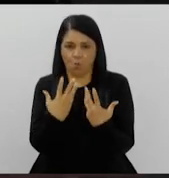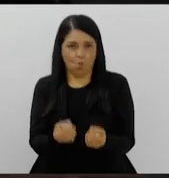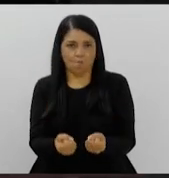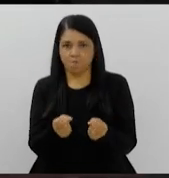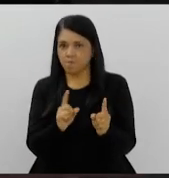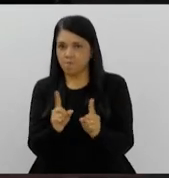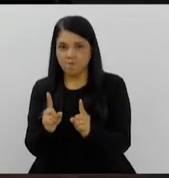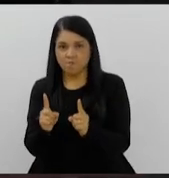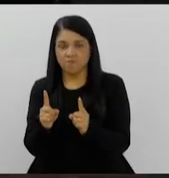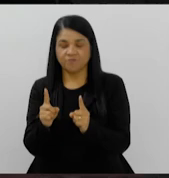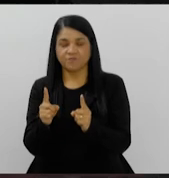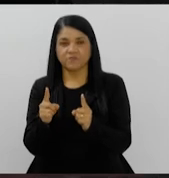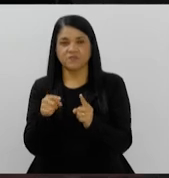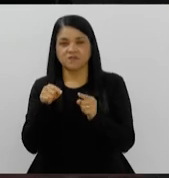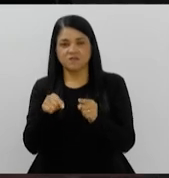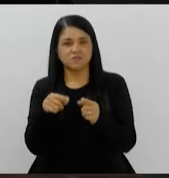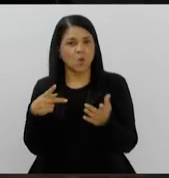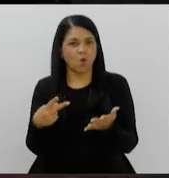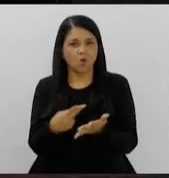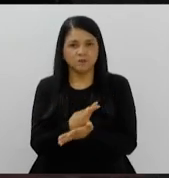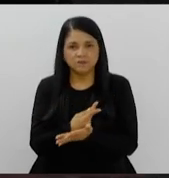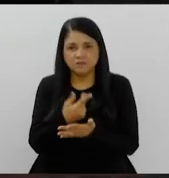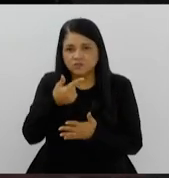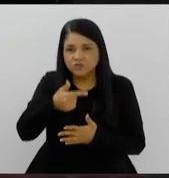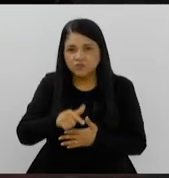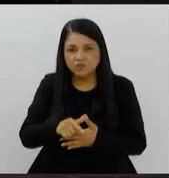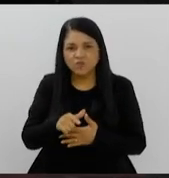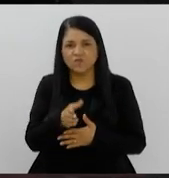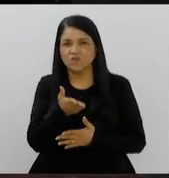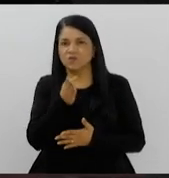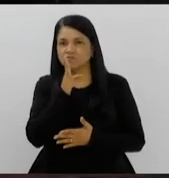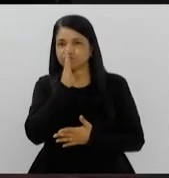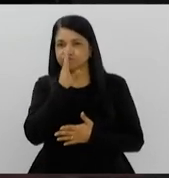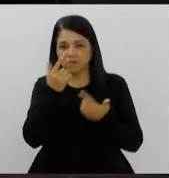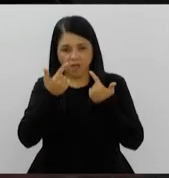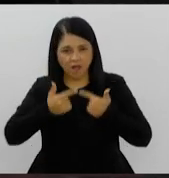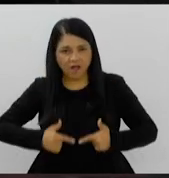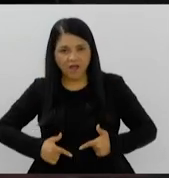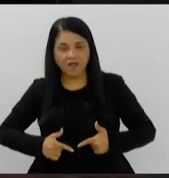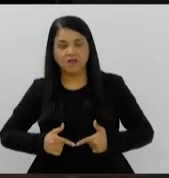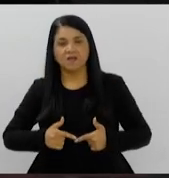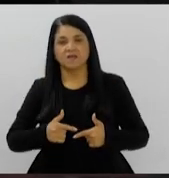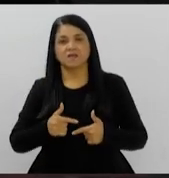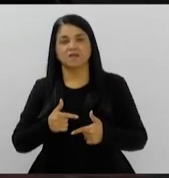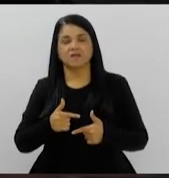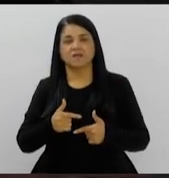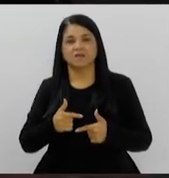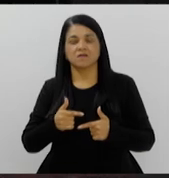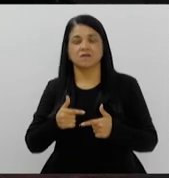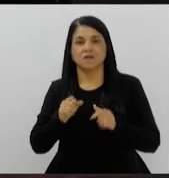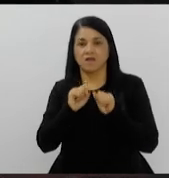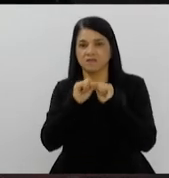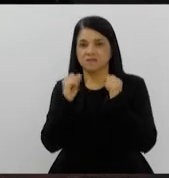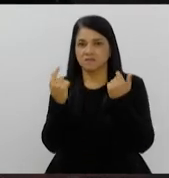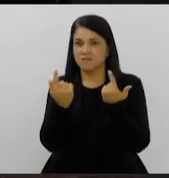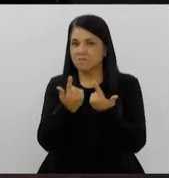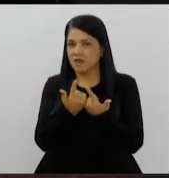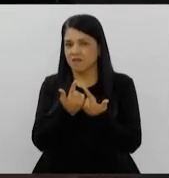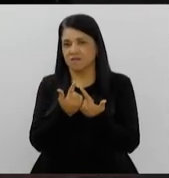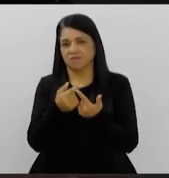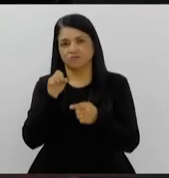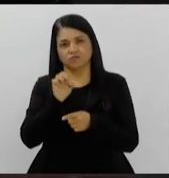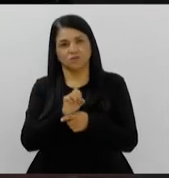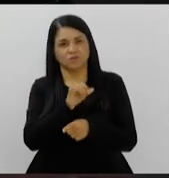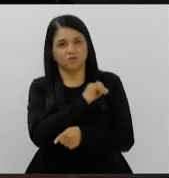que um escândalo desse passe impunemente, passe com a omissão da Assembleia Legislativa do Estado do Rio de